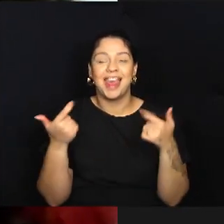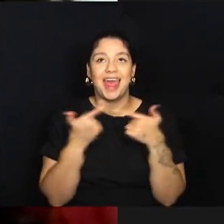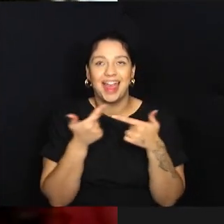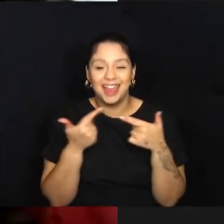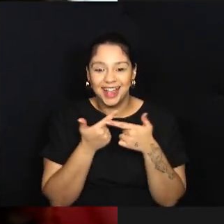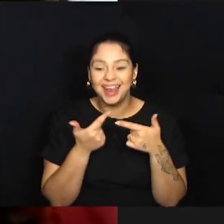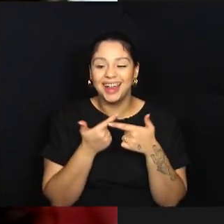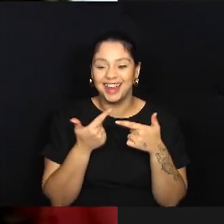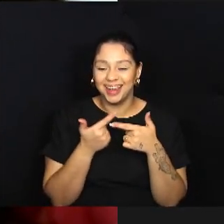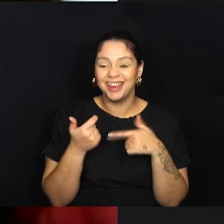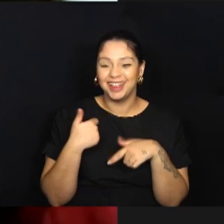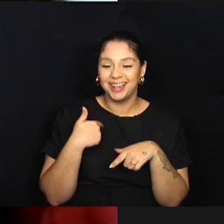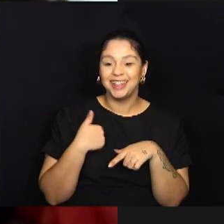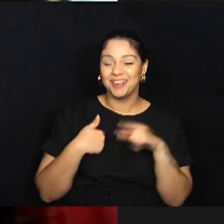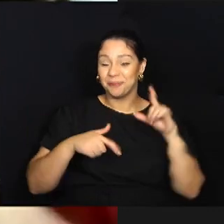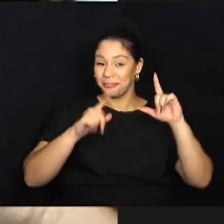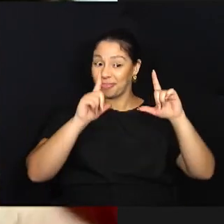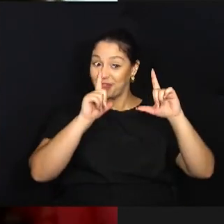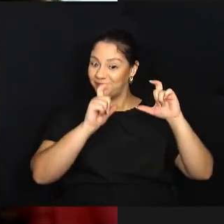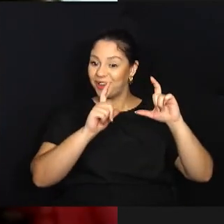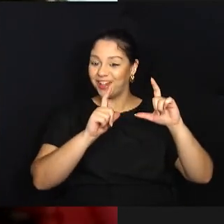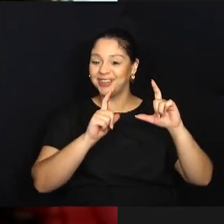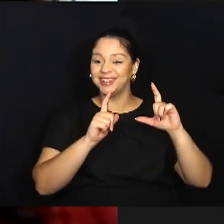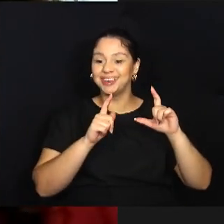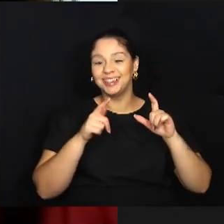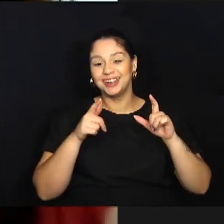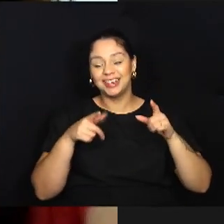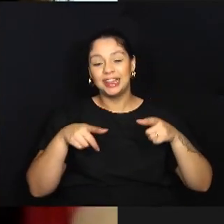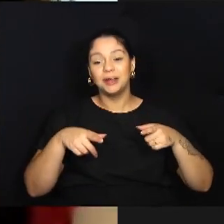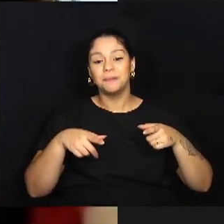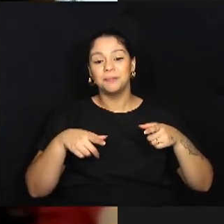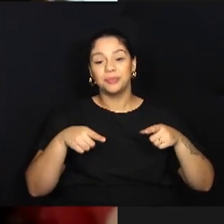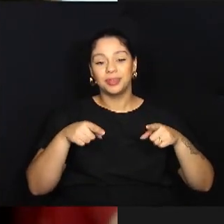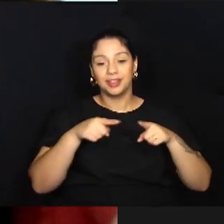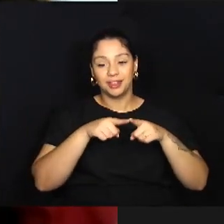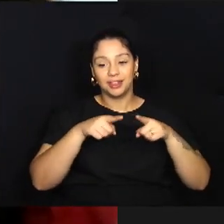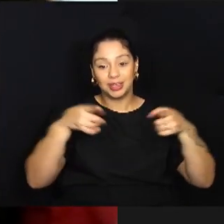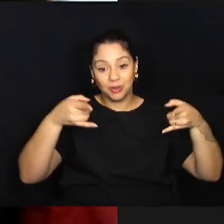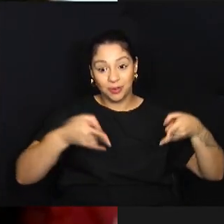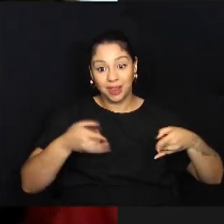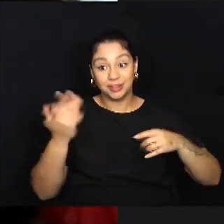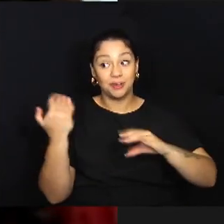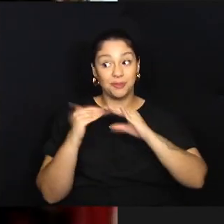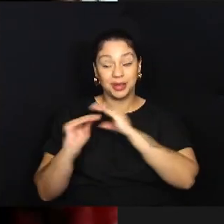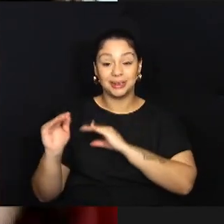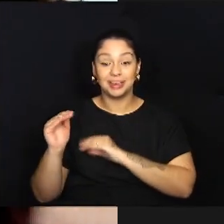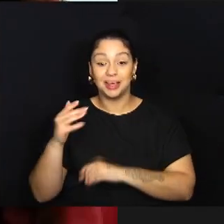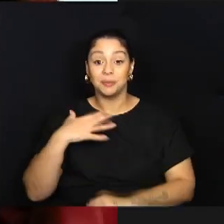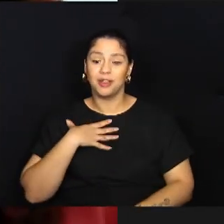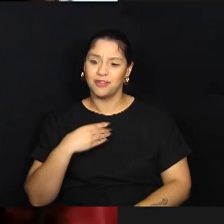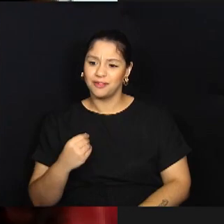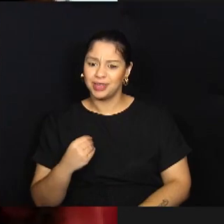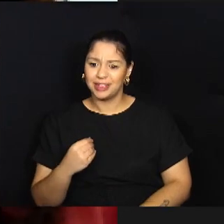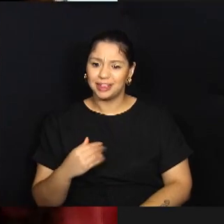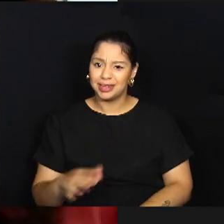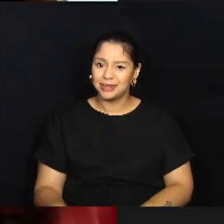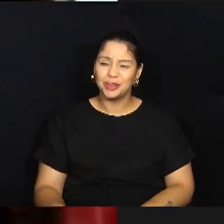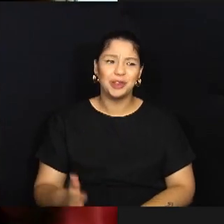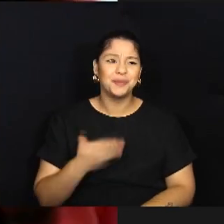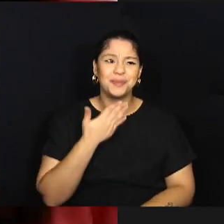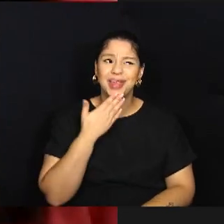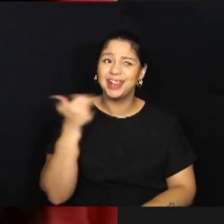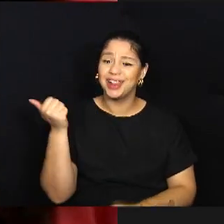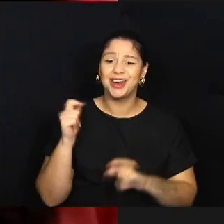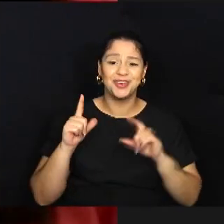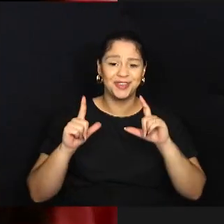mandei a foto do motel que a gente dormiu, do quarto do motel que a gente dormiu para minhas filhas, e uma delas falou: olha, melhores fotos que você mandou até